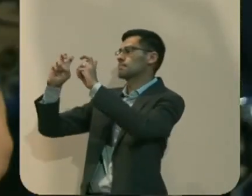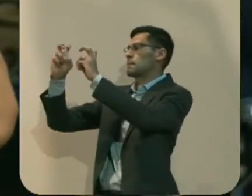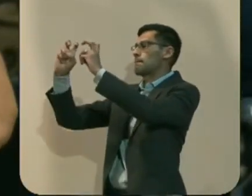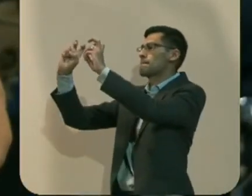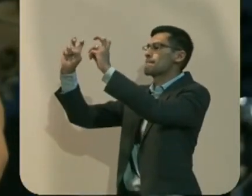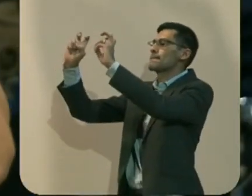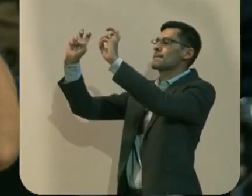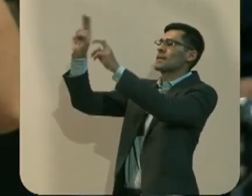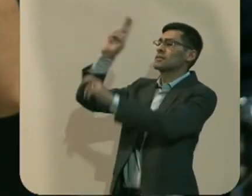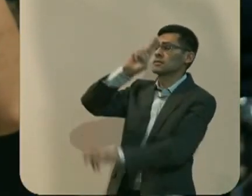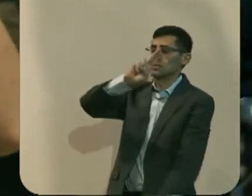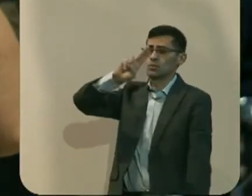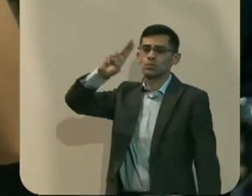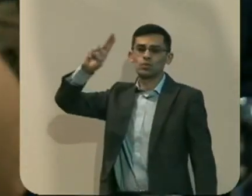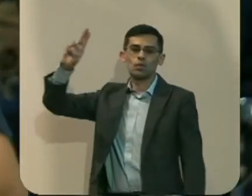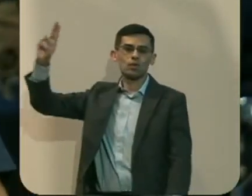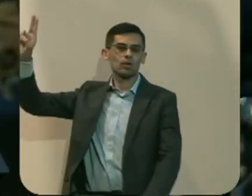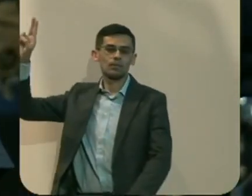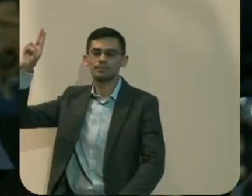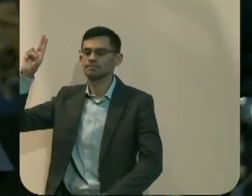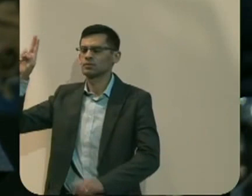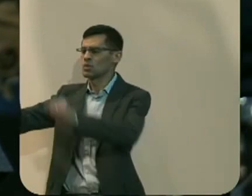E clamamos